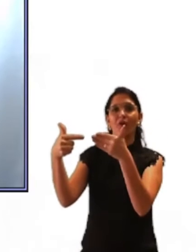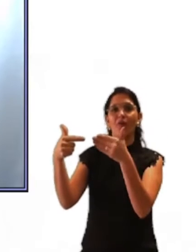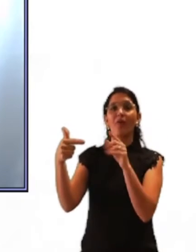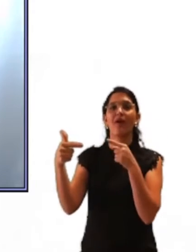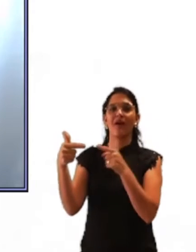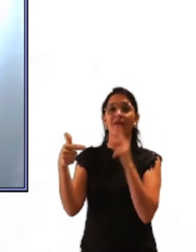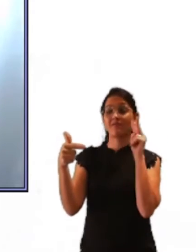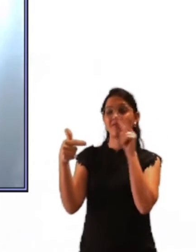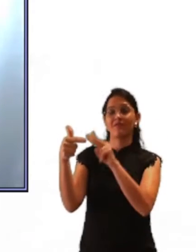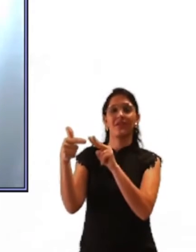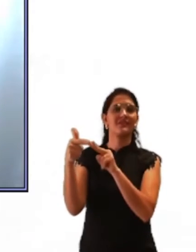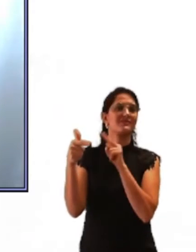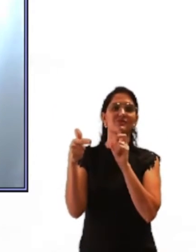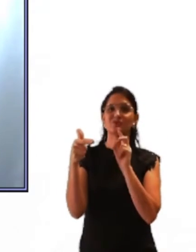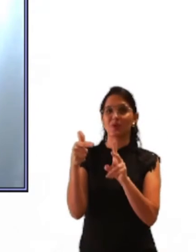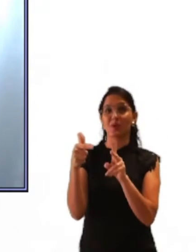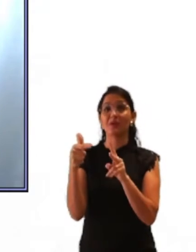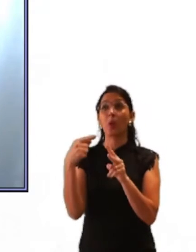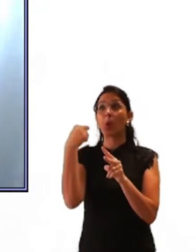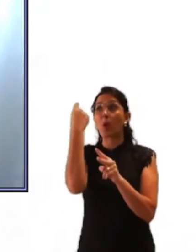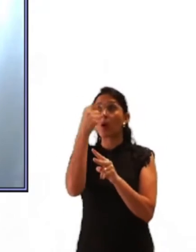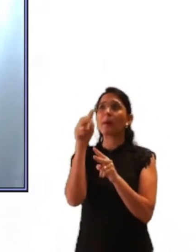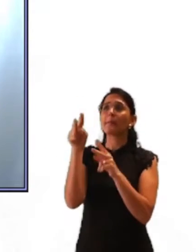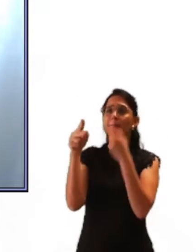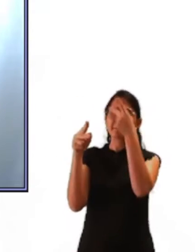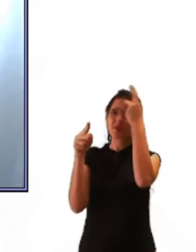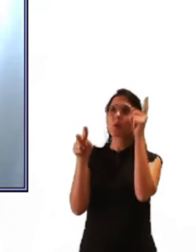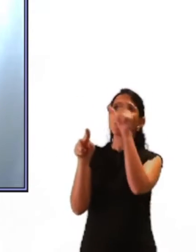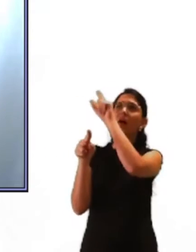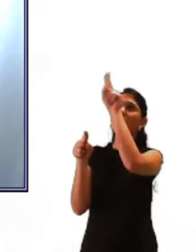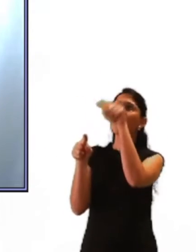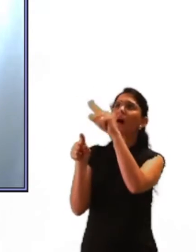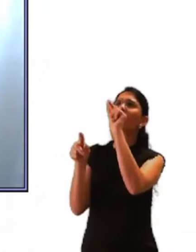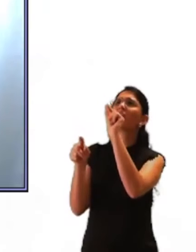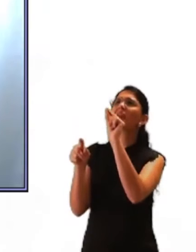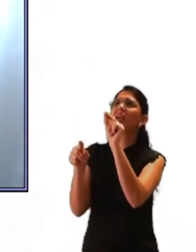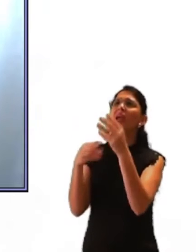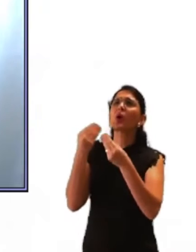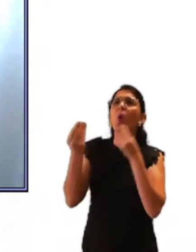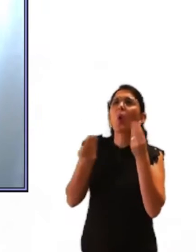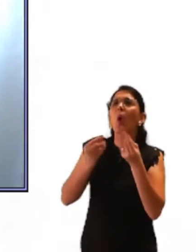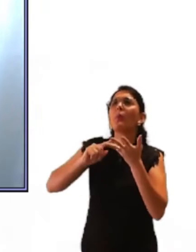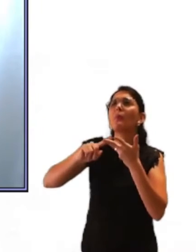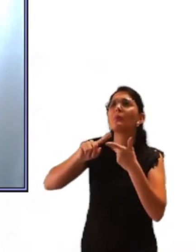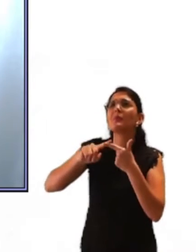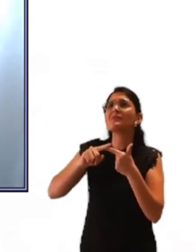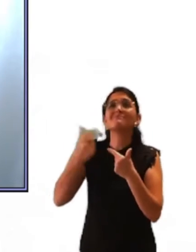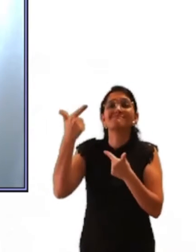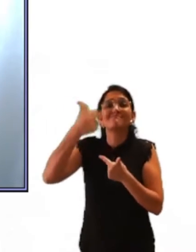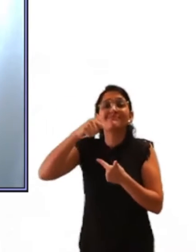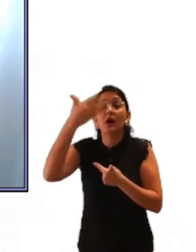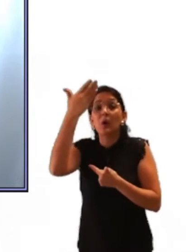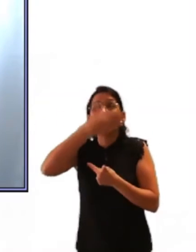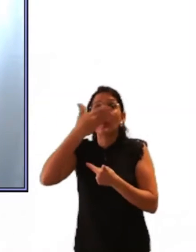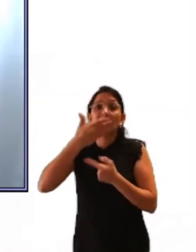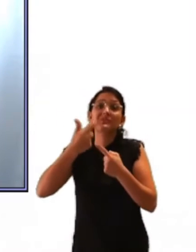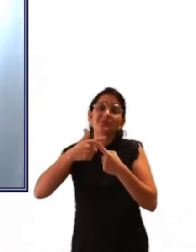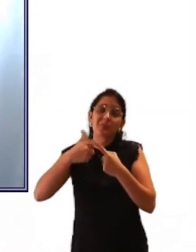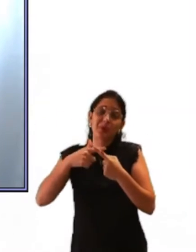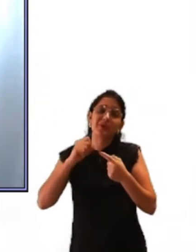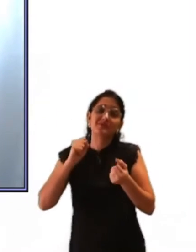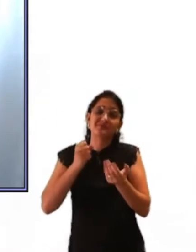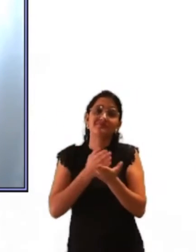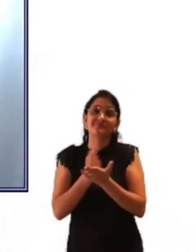arma. E o reconhecimento pessoal, consequentemente, pode ficar prejudicado. Então, tem vários fatores. Ali, a gente tem, nesse caso, por exemplo, a gente tem